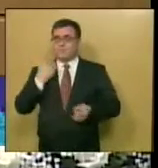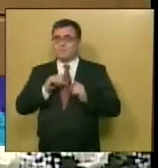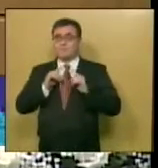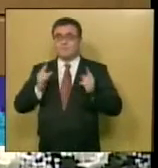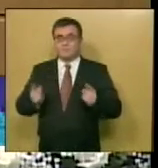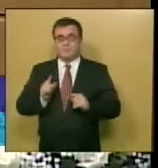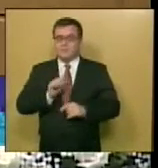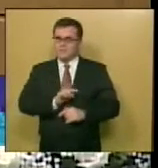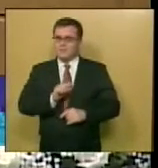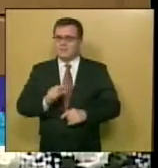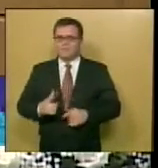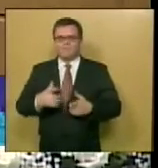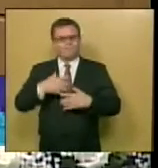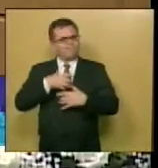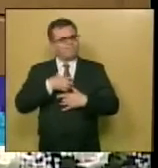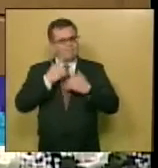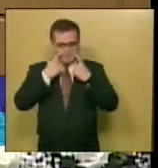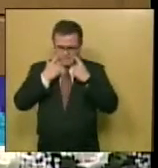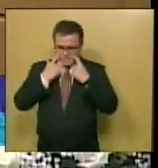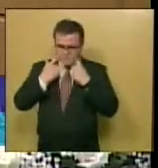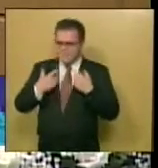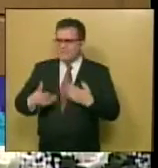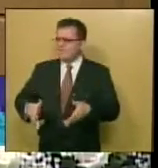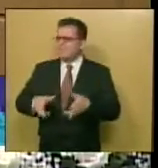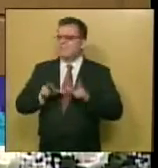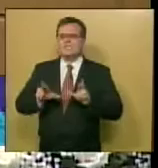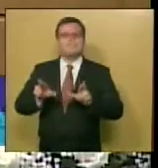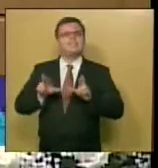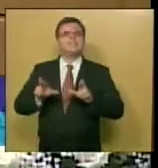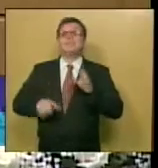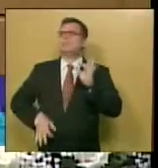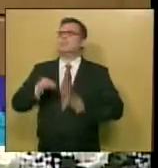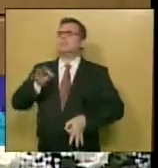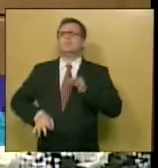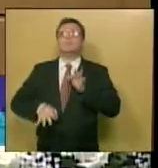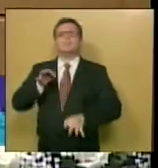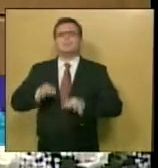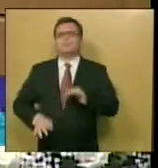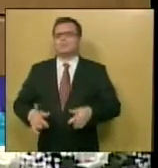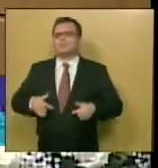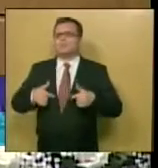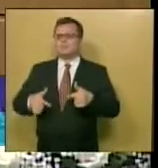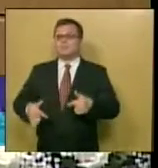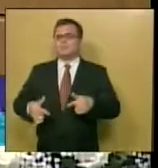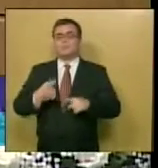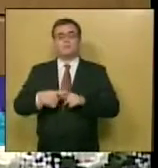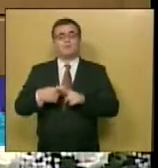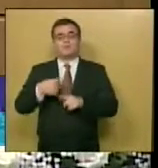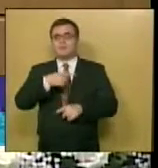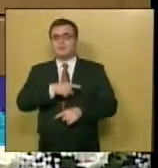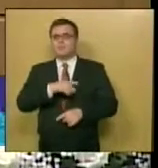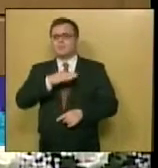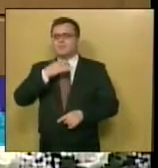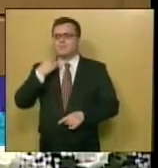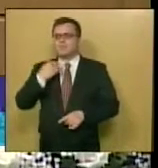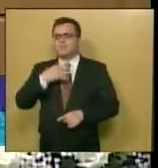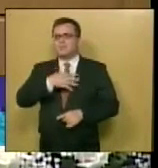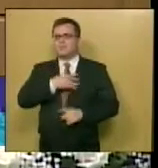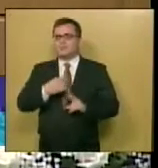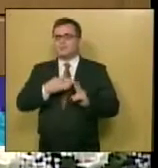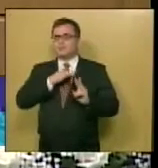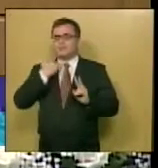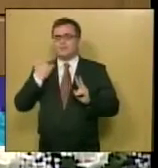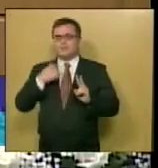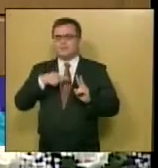o pranto e o clamor por justiça nunca feita pela morte dele e do seu filho Antônio